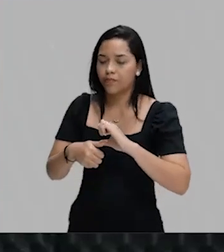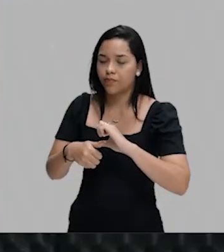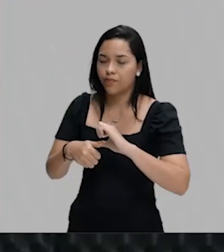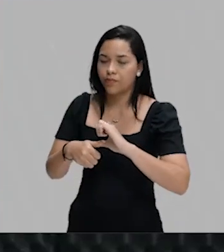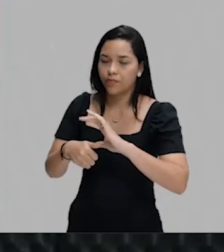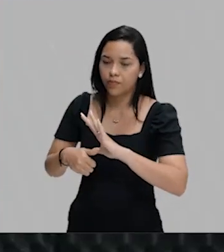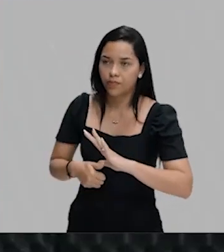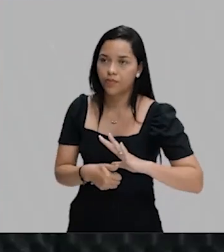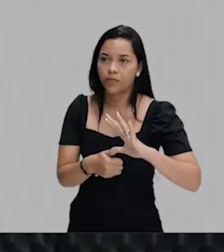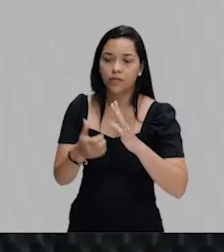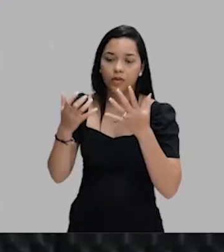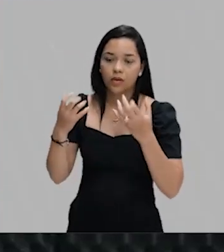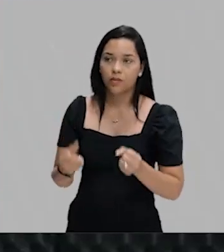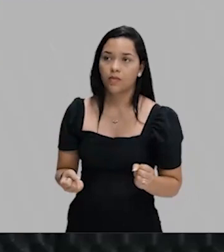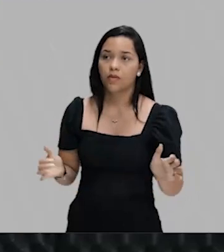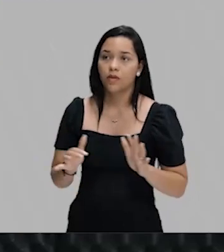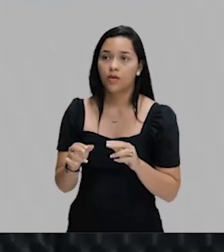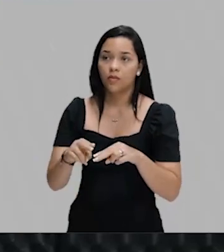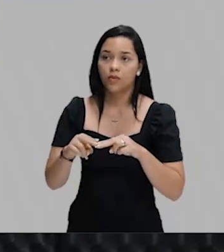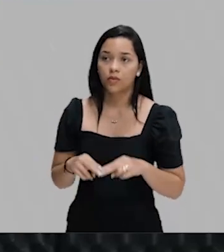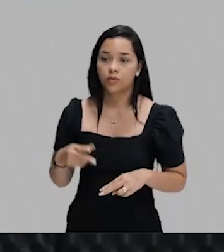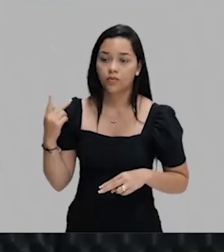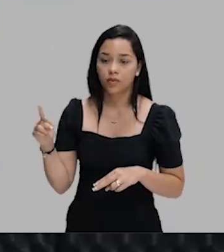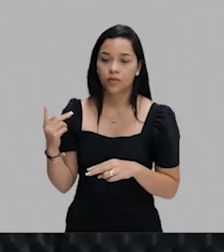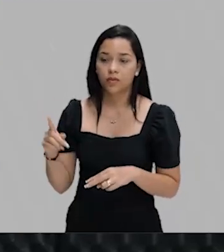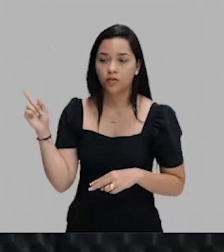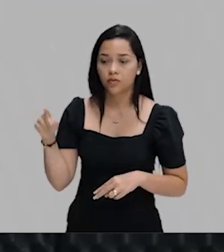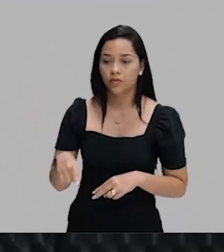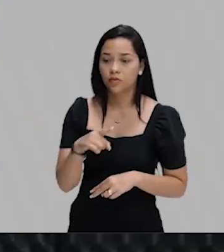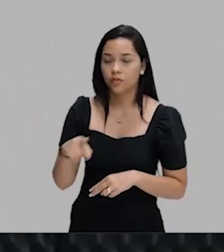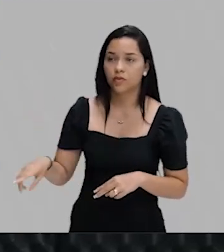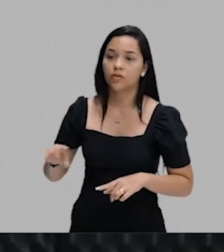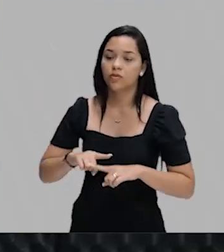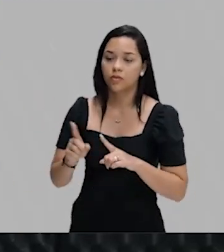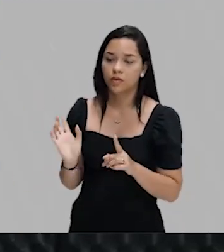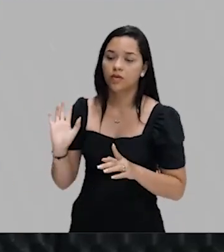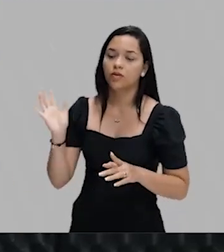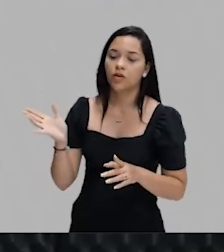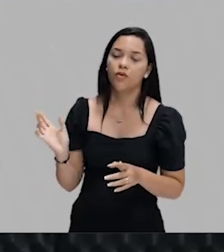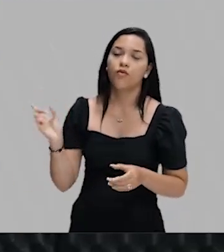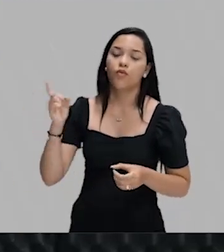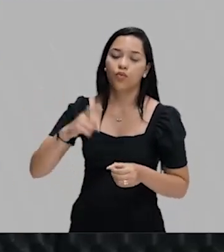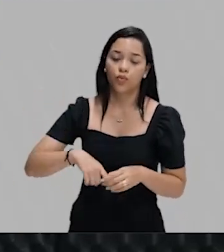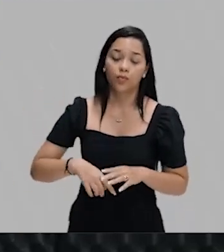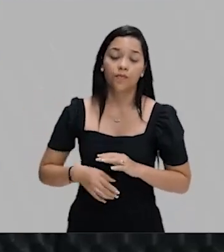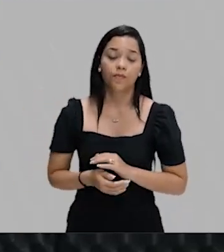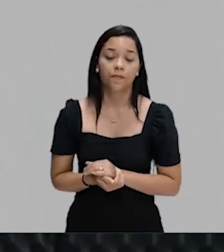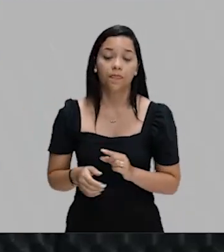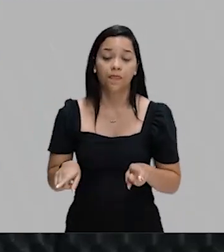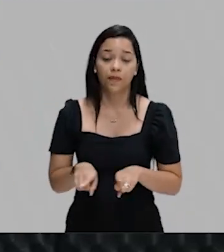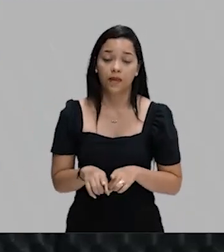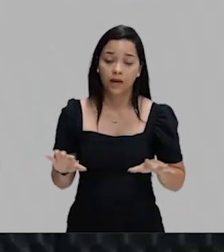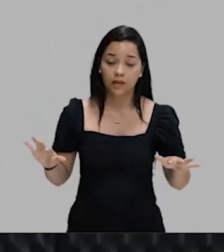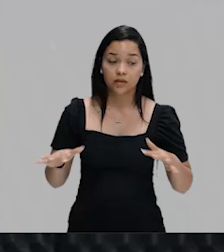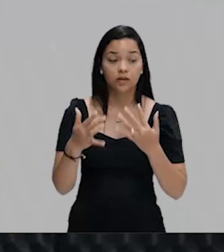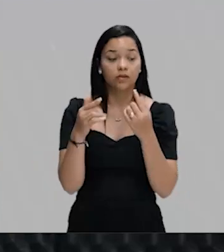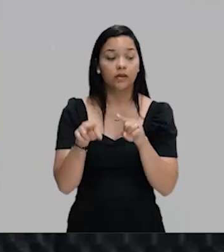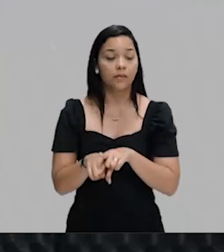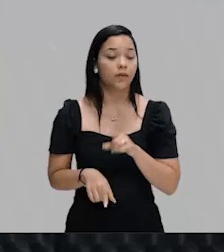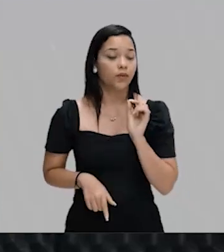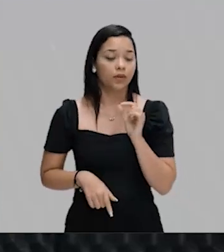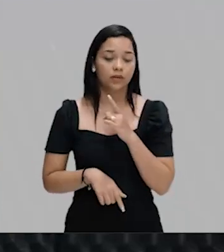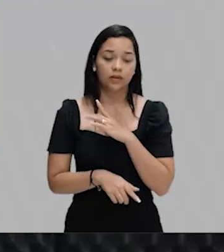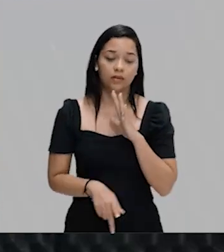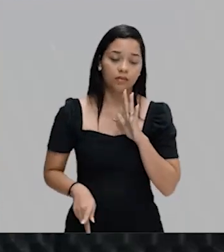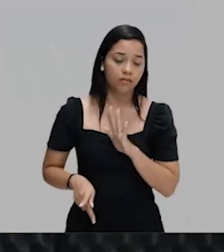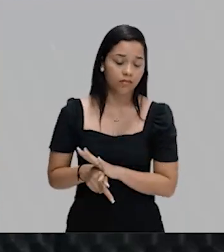não respeitou o rito legal. Então o Paraguai ele foi suspenso, mas ele já voltou, tá certo? Muita atenção também, galera, tá?